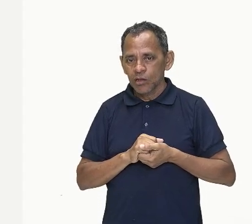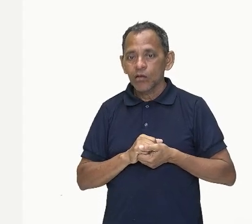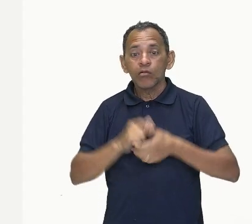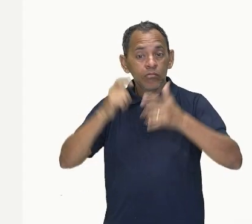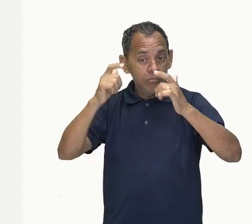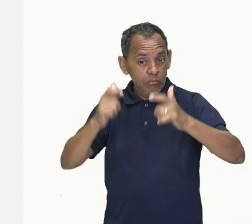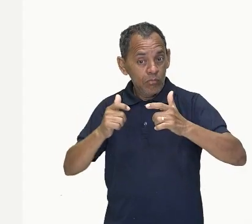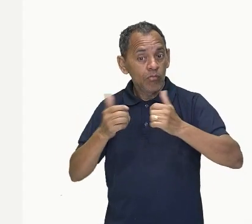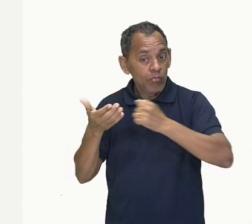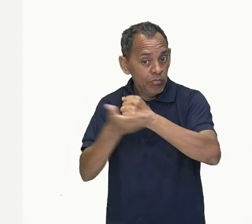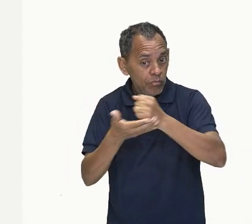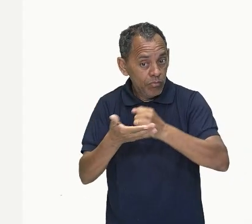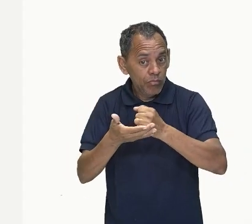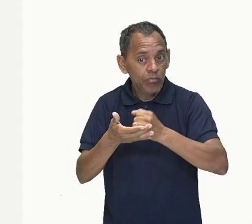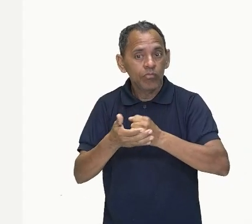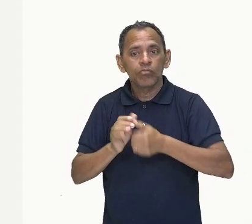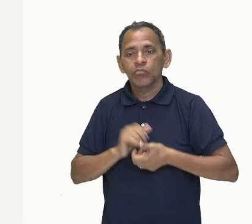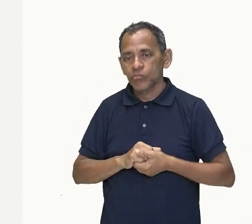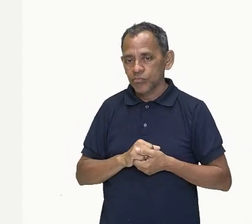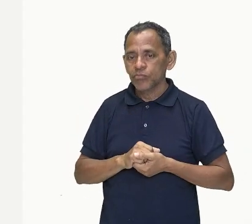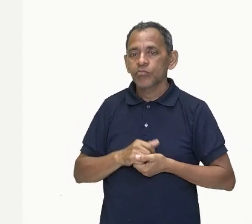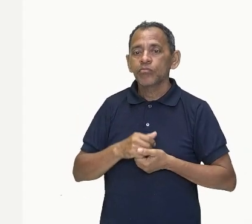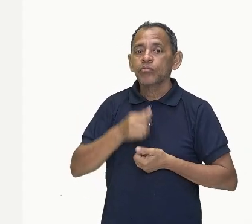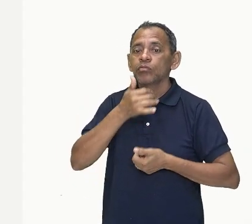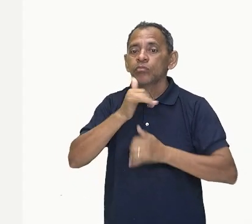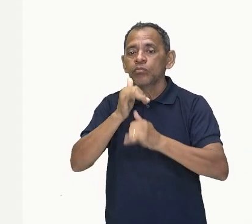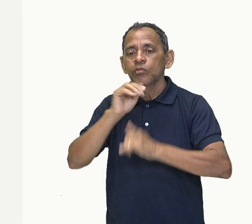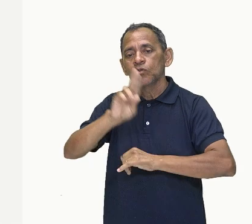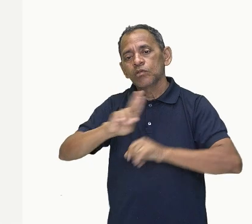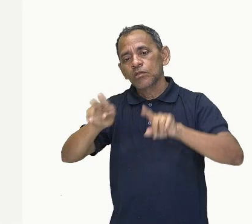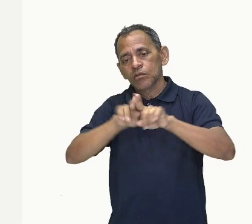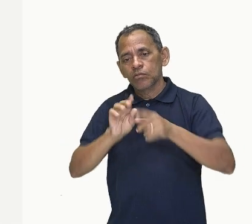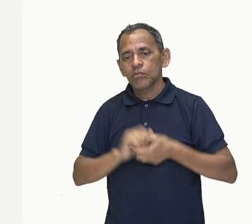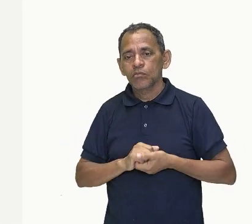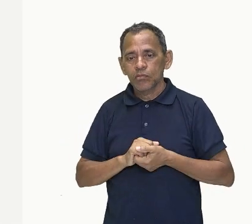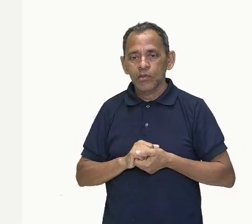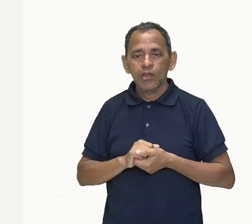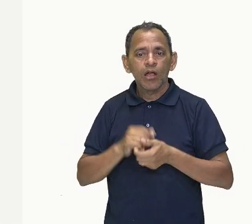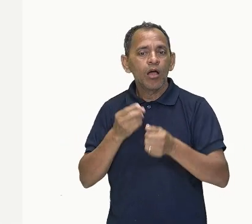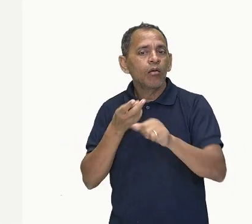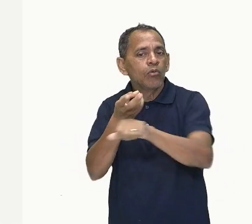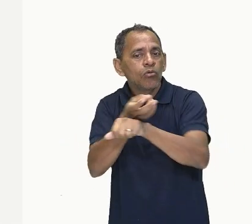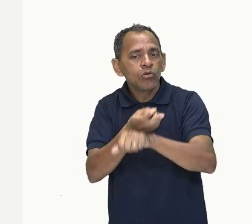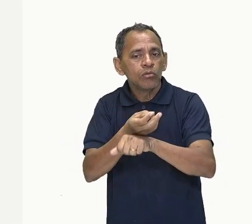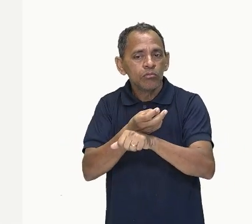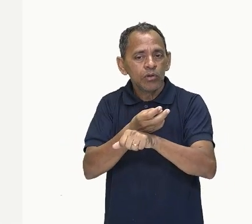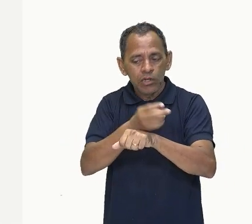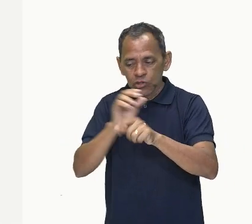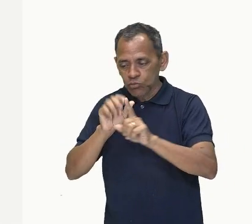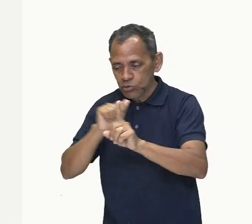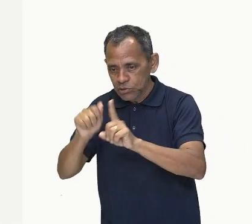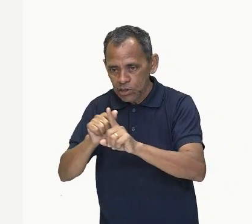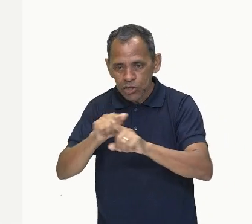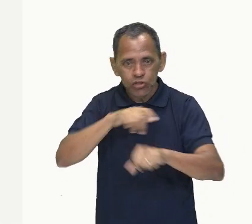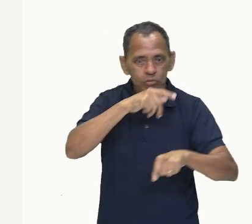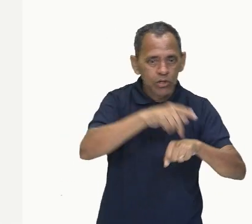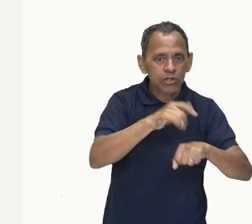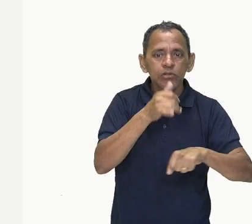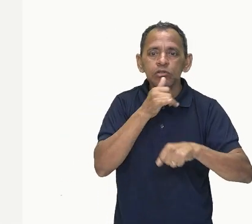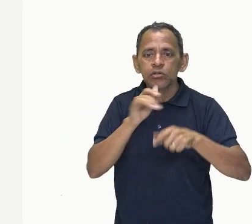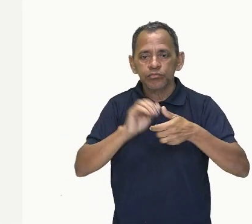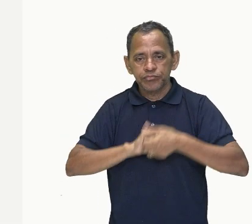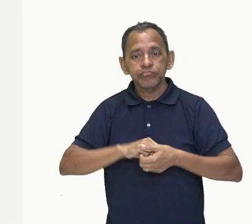energia utilizados ali para atender às demandas de uma sociedade. Pode ser um país, por exemplo. Existe diferença entre